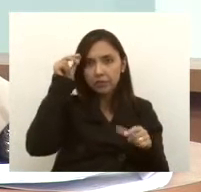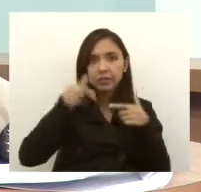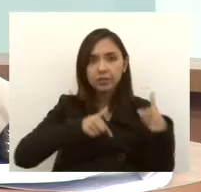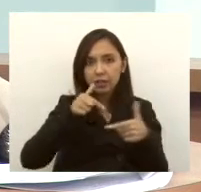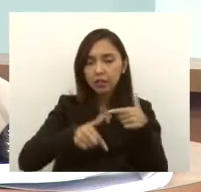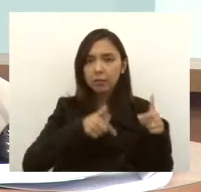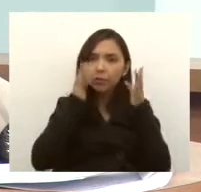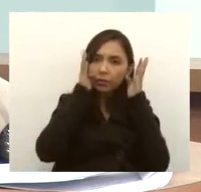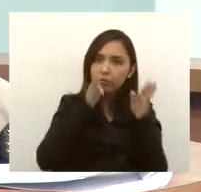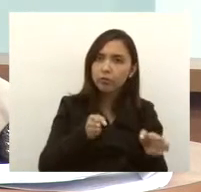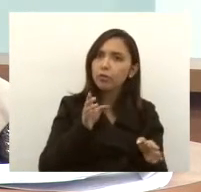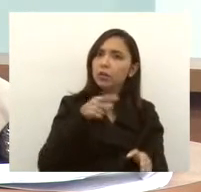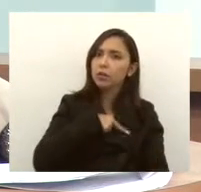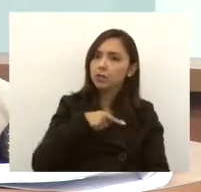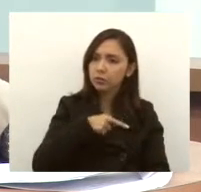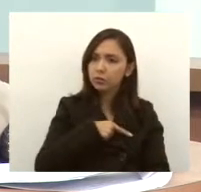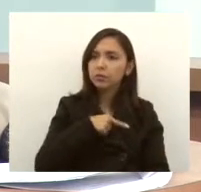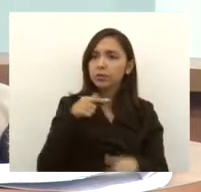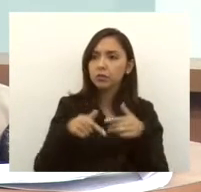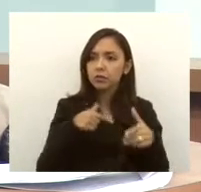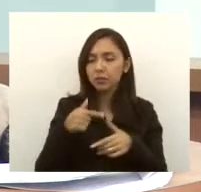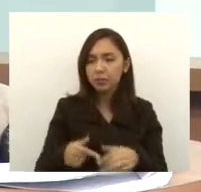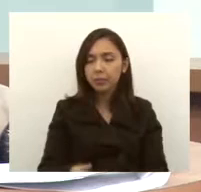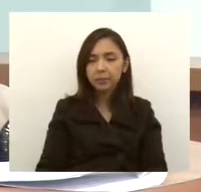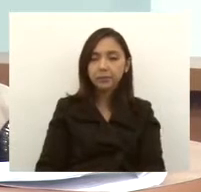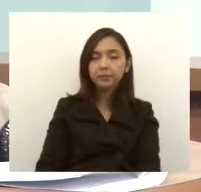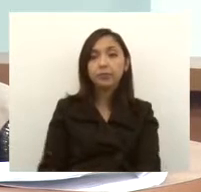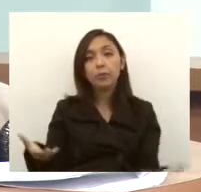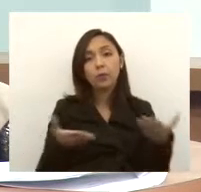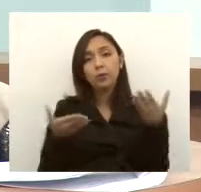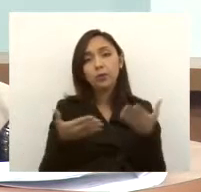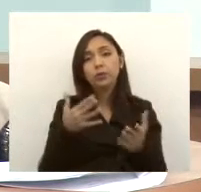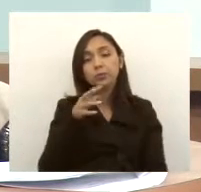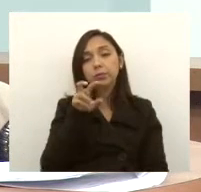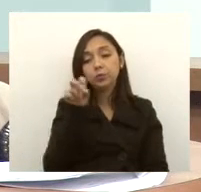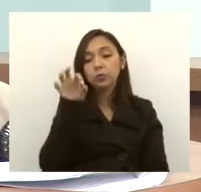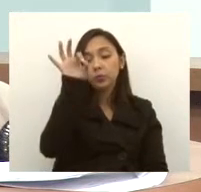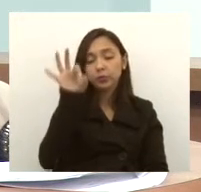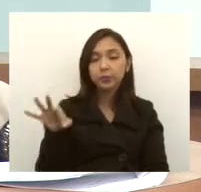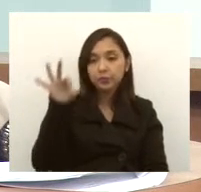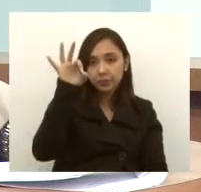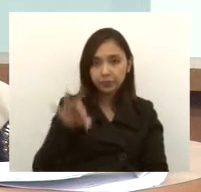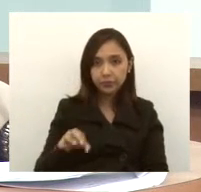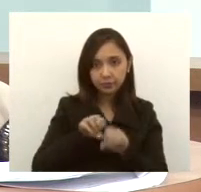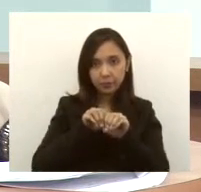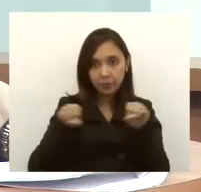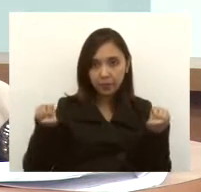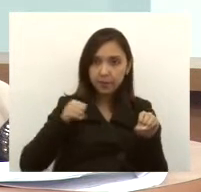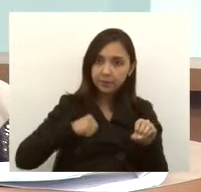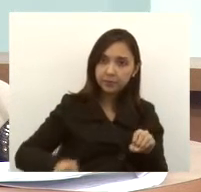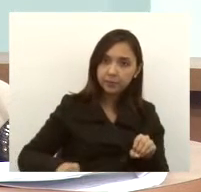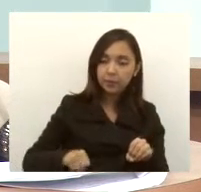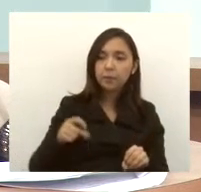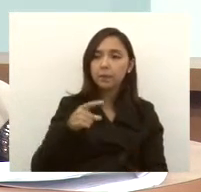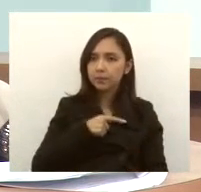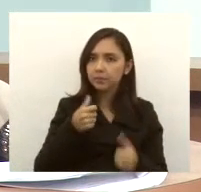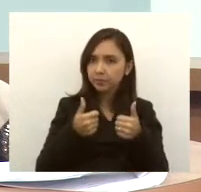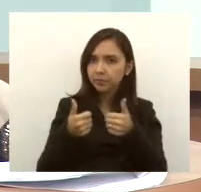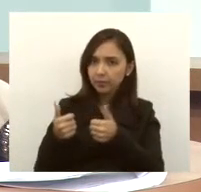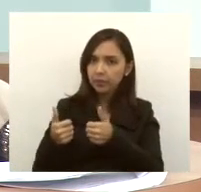muito nessa questão, muito bem encaminhado. Hoje, mais de 50% do esgoto do nosso município está muito